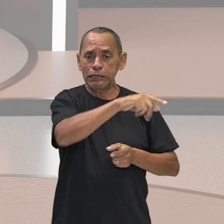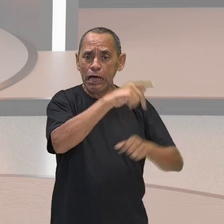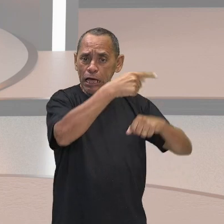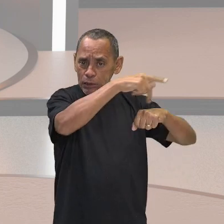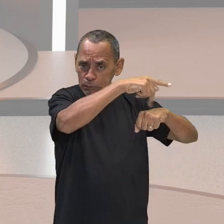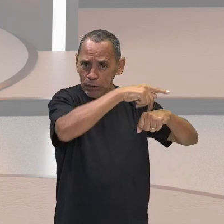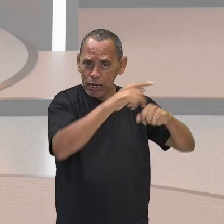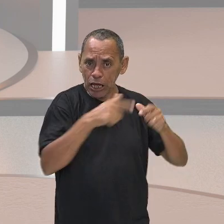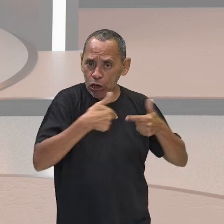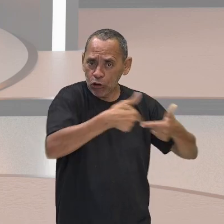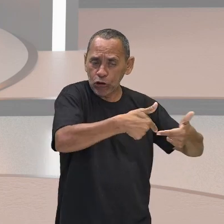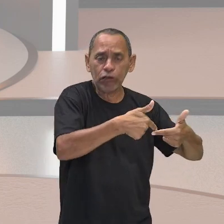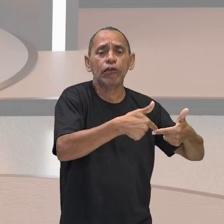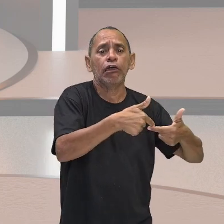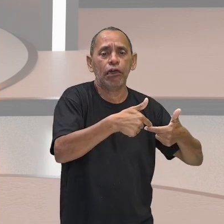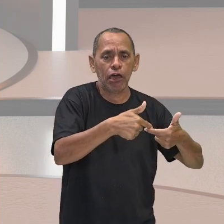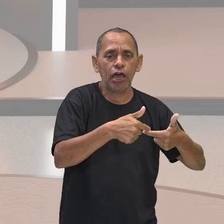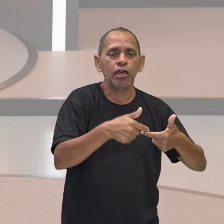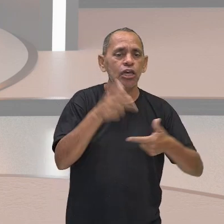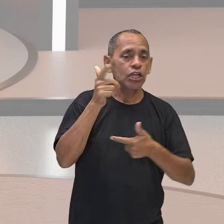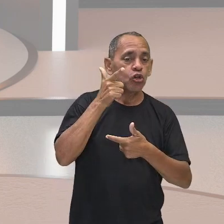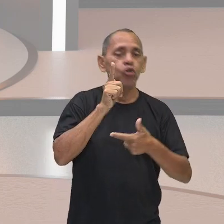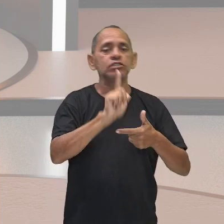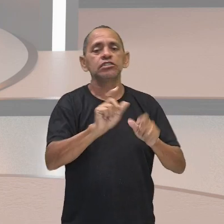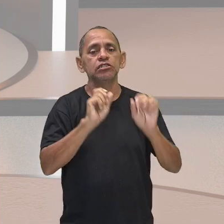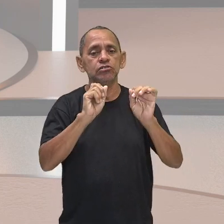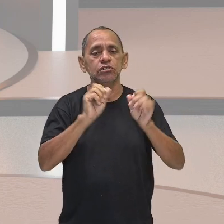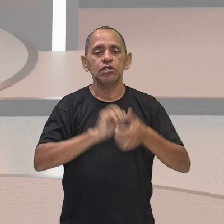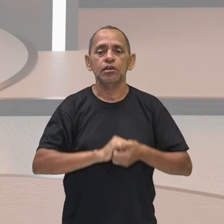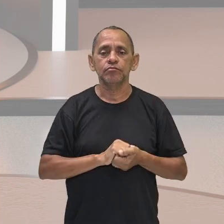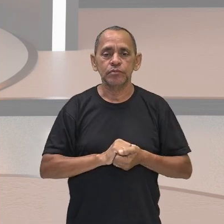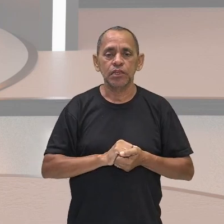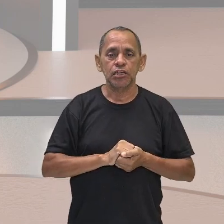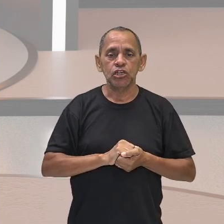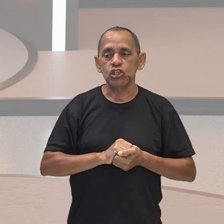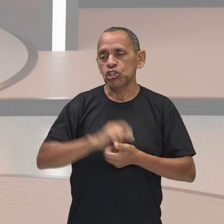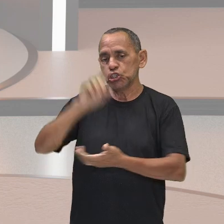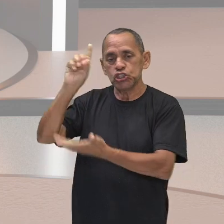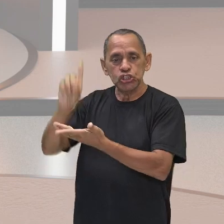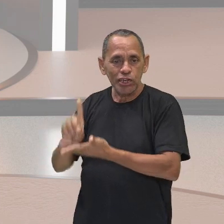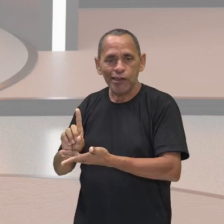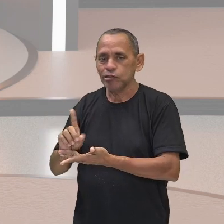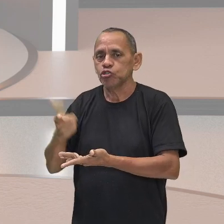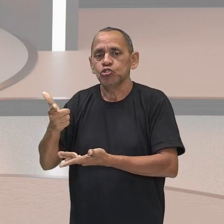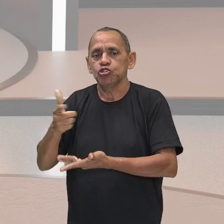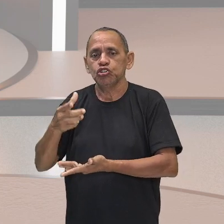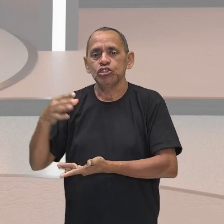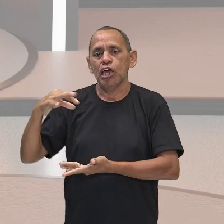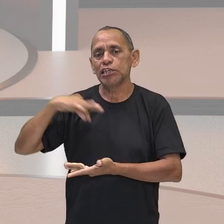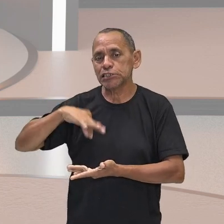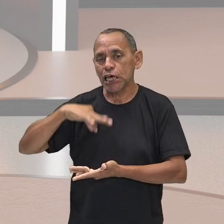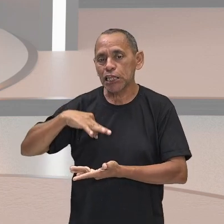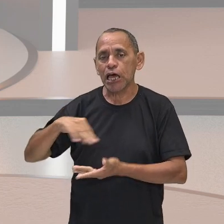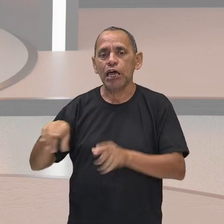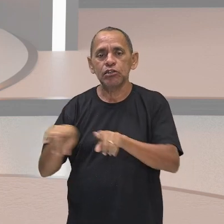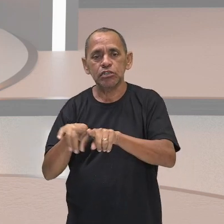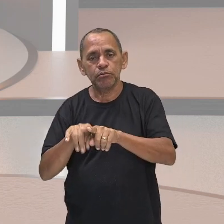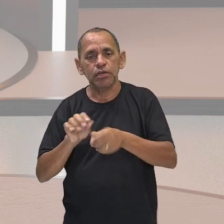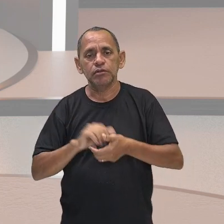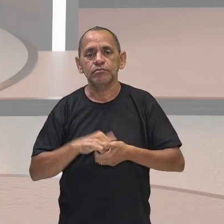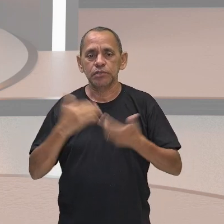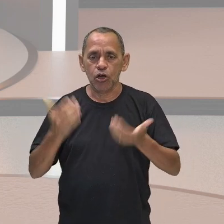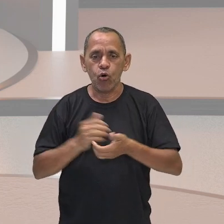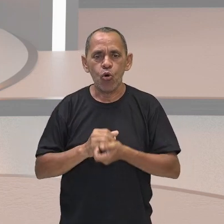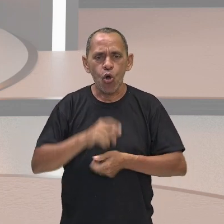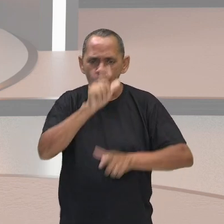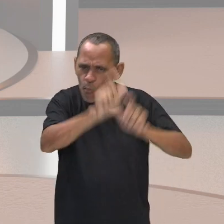né, sem assistência, não tinham aí direito, né, nem mesmo ao aumento de salário. Então, são pessoas ali também que